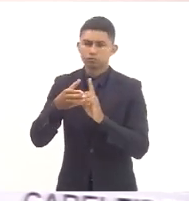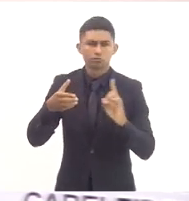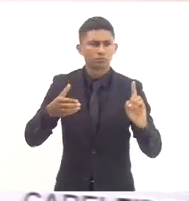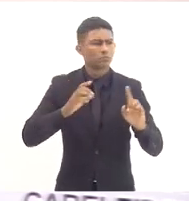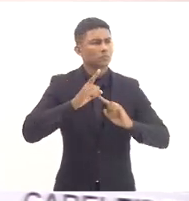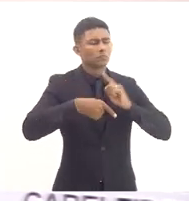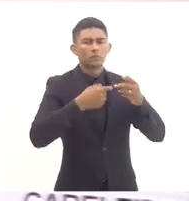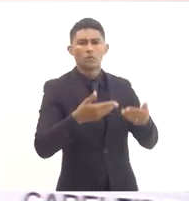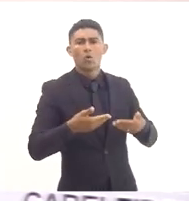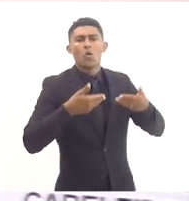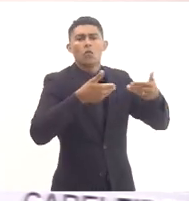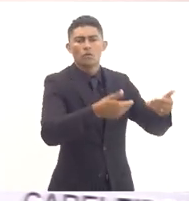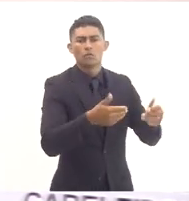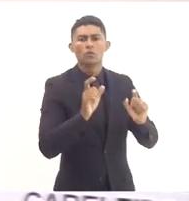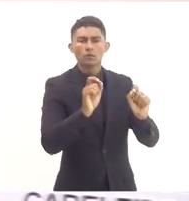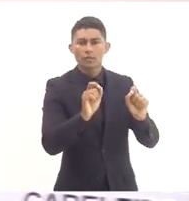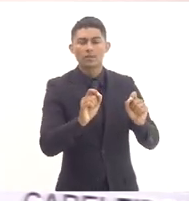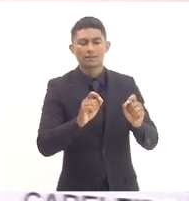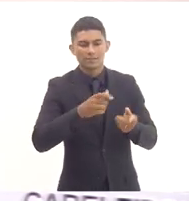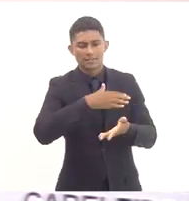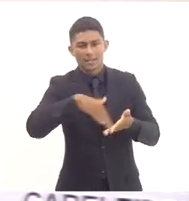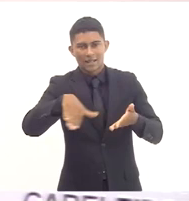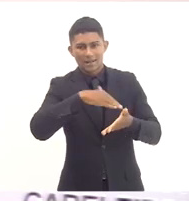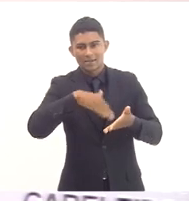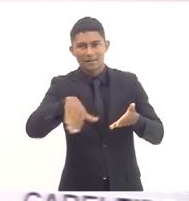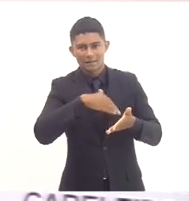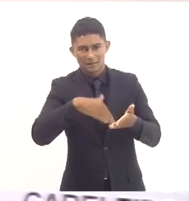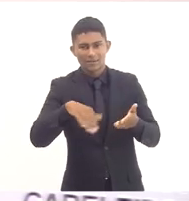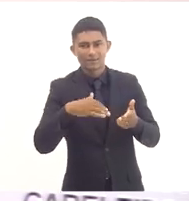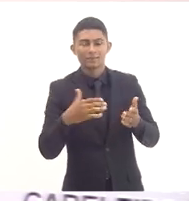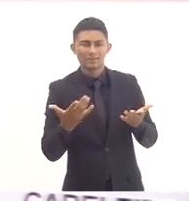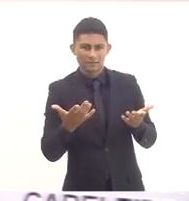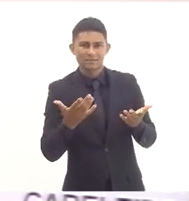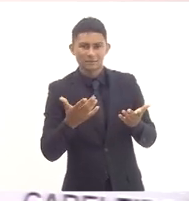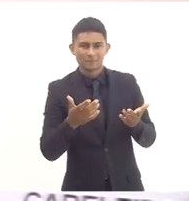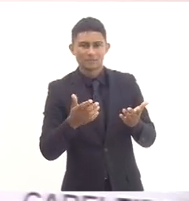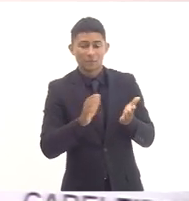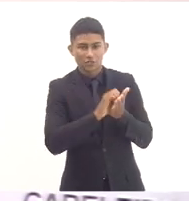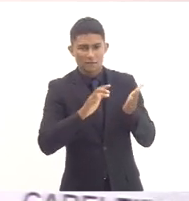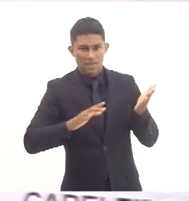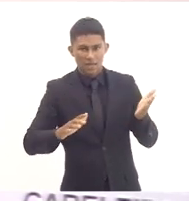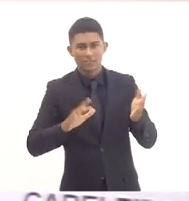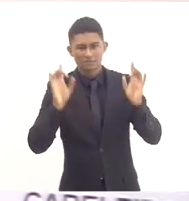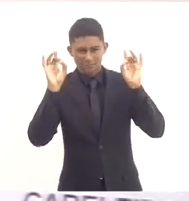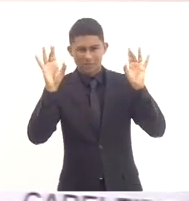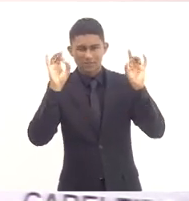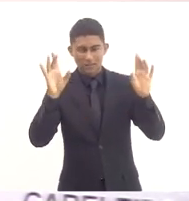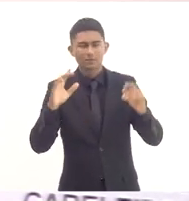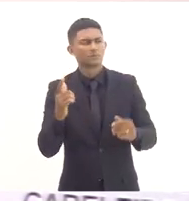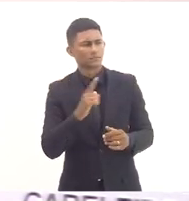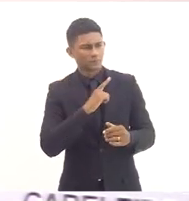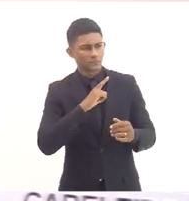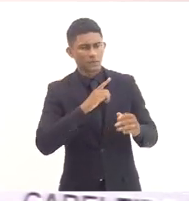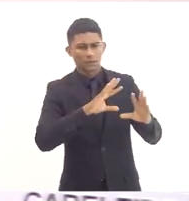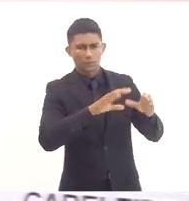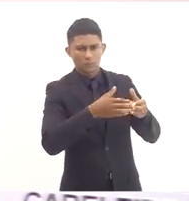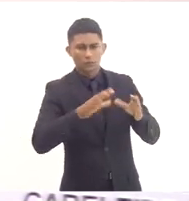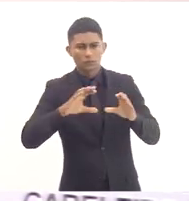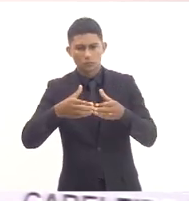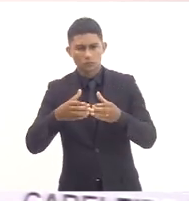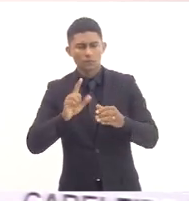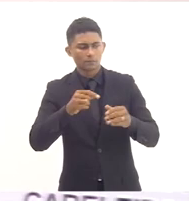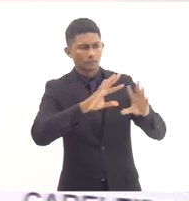participar da subsecretaria de cuidados especiais que é uma subsecretaria que se tem duas superintendências de comunidades terapêuticas